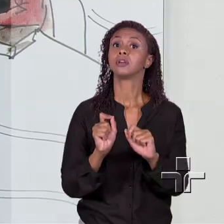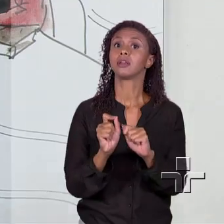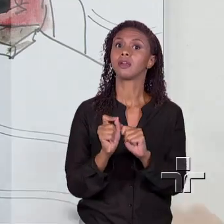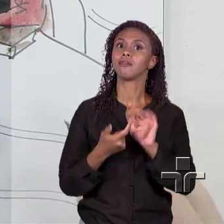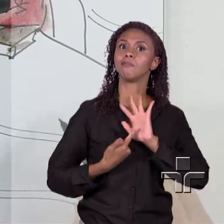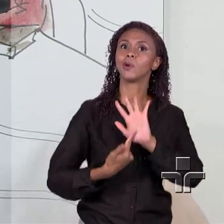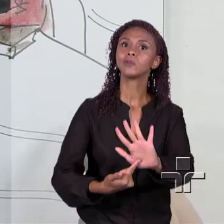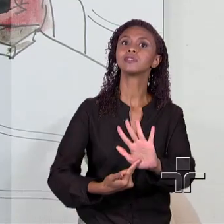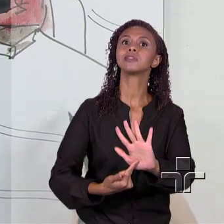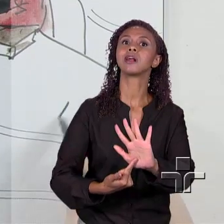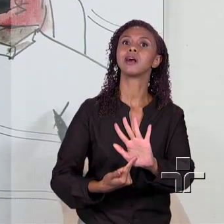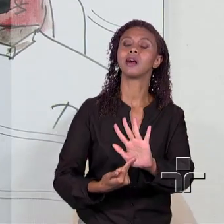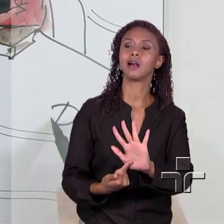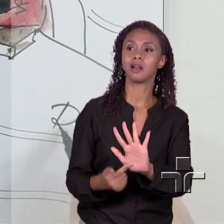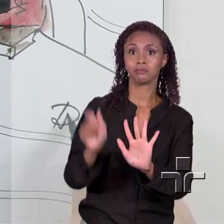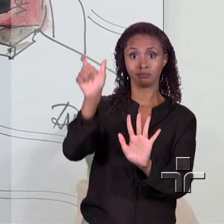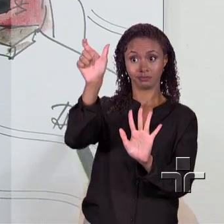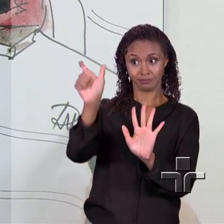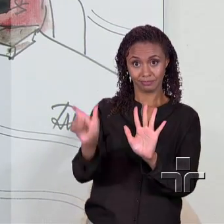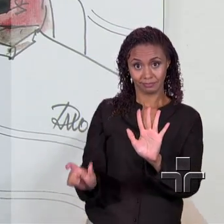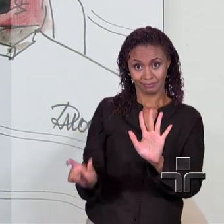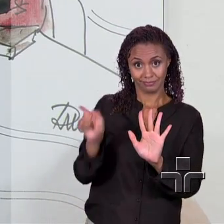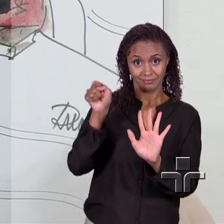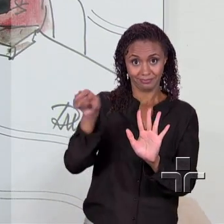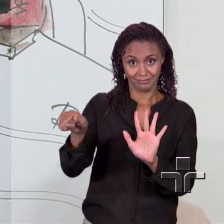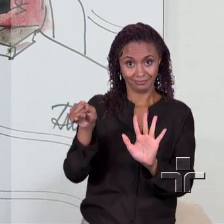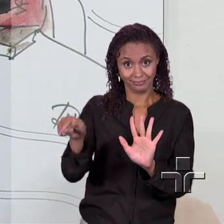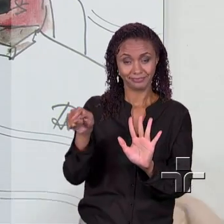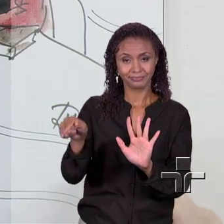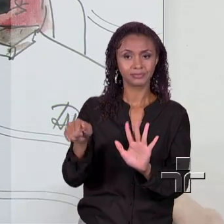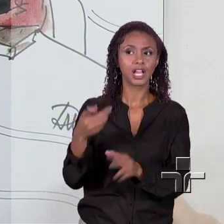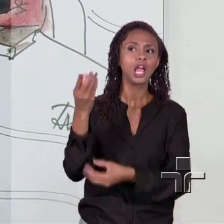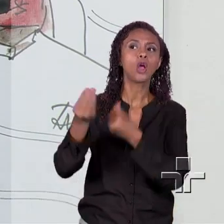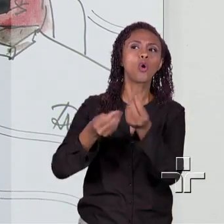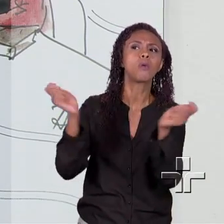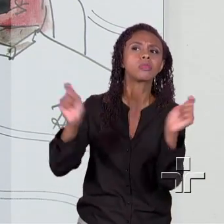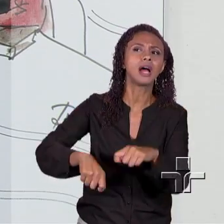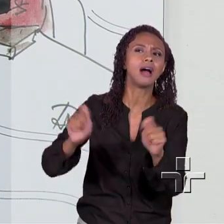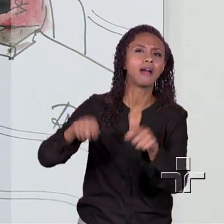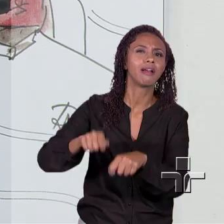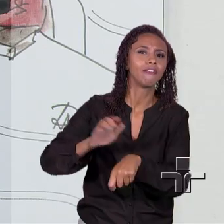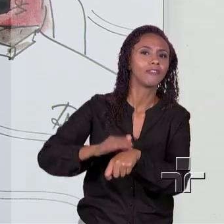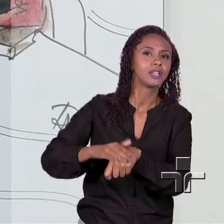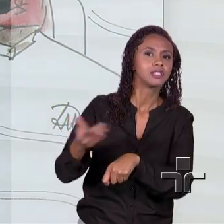essa personalidade, essa pessoa, e como ele conseguiu fazer isso, como um